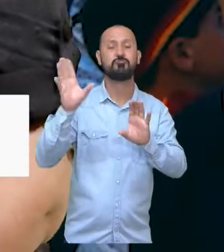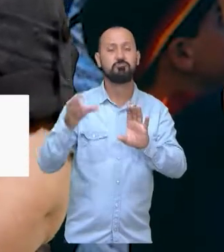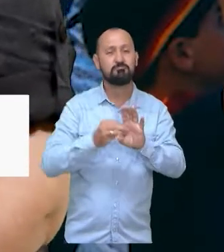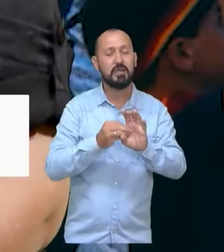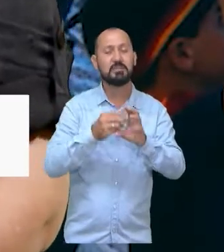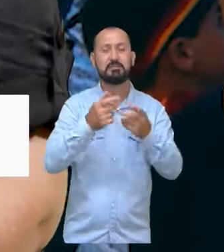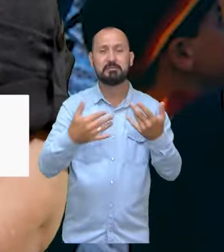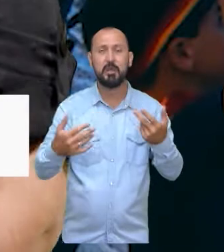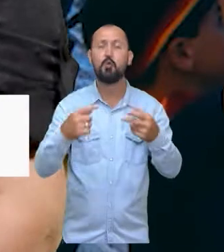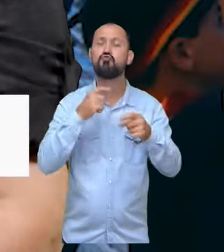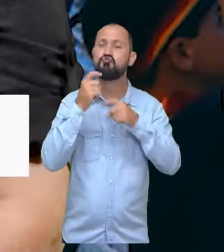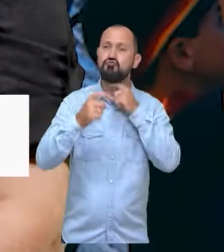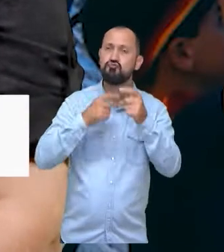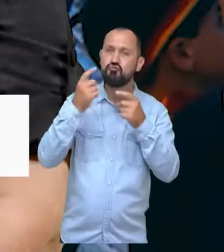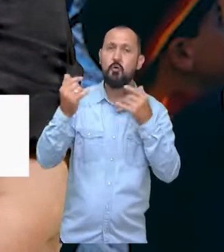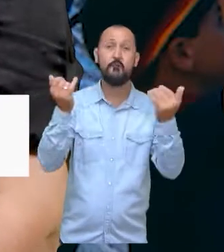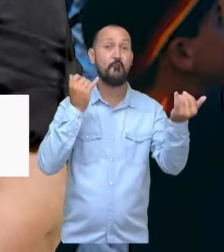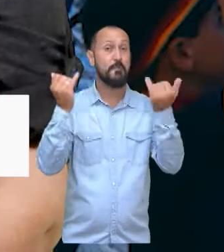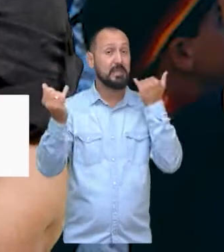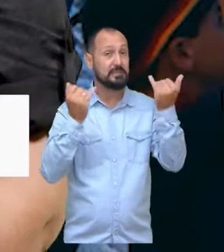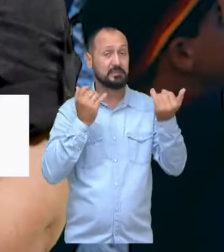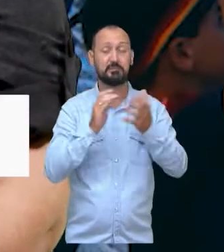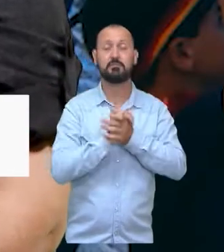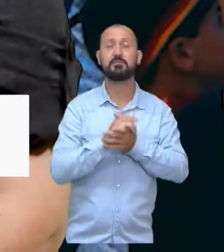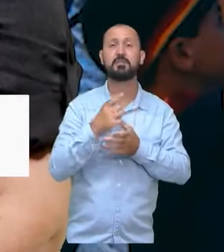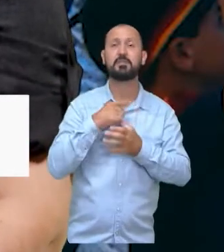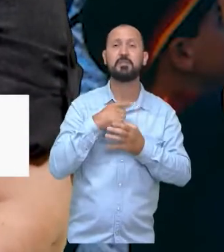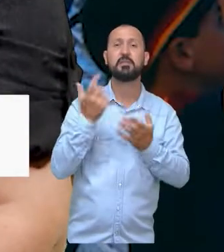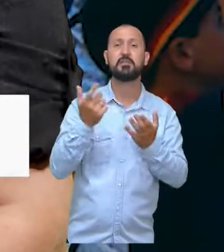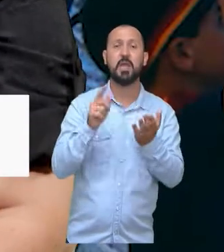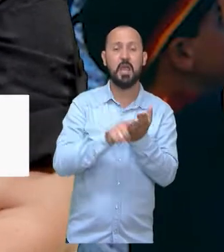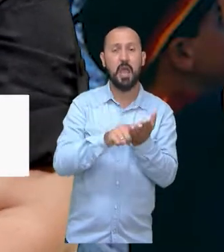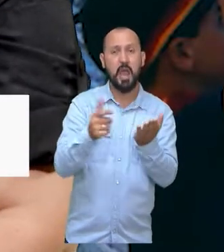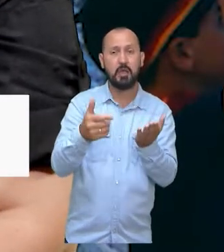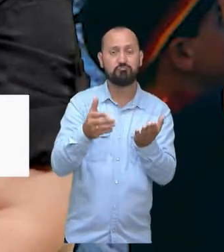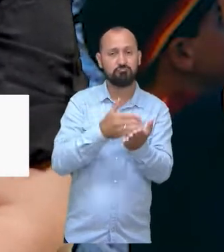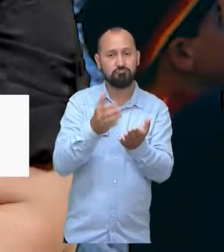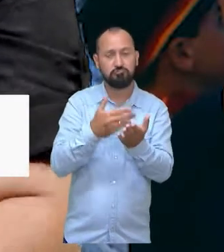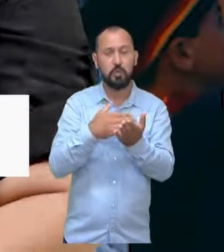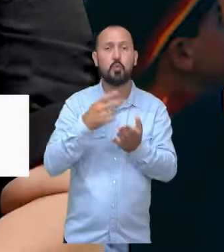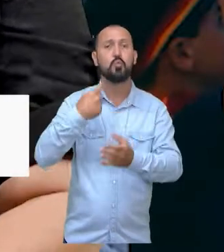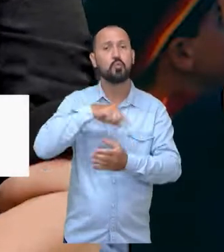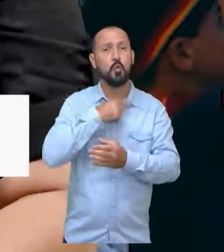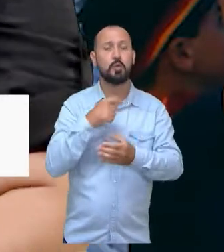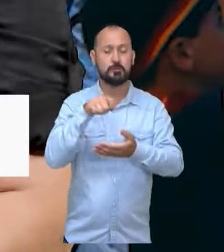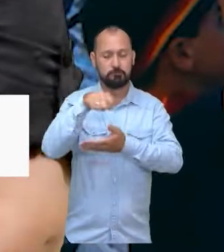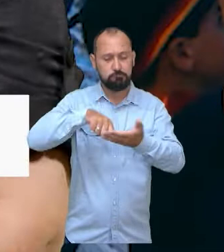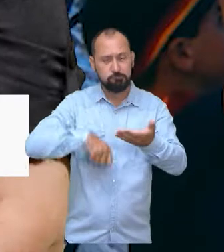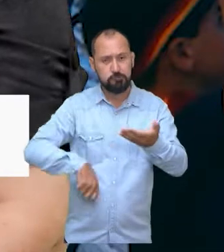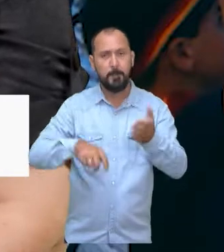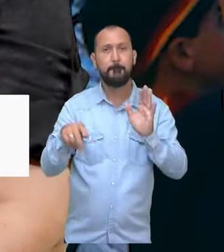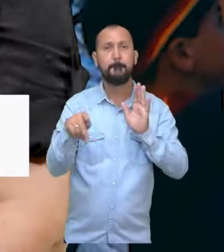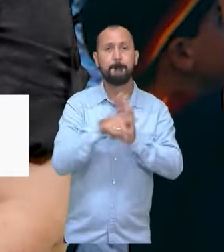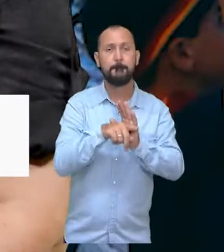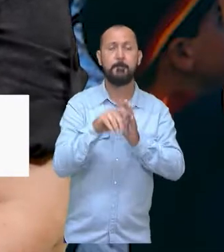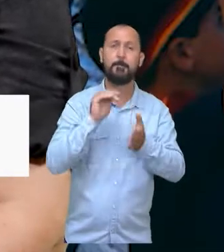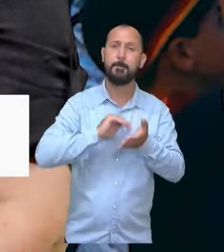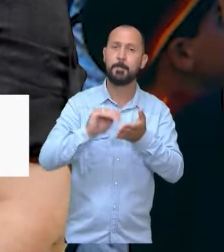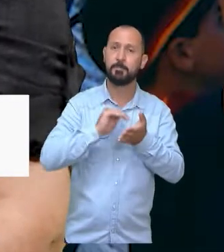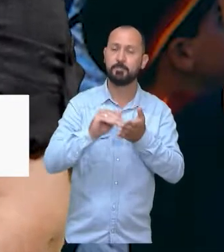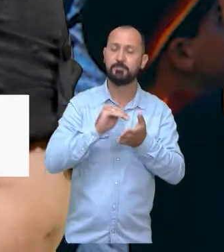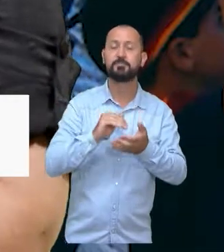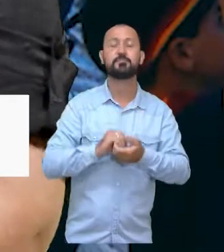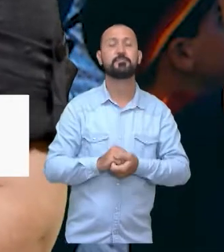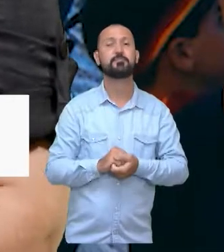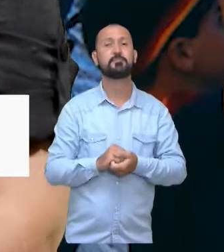sobre diversas dúvidas da população LGBT. Nós temos cartilhas que são nossas mesmos, que foram construídas pela